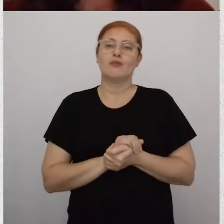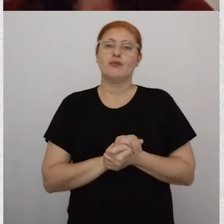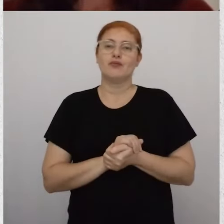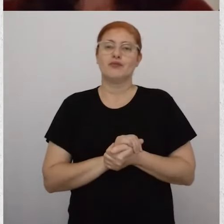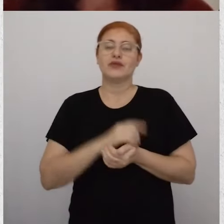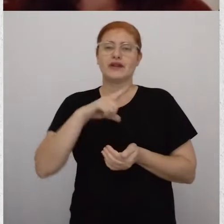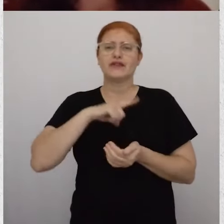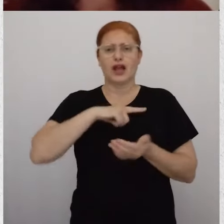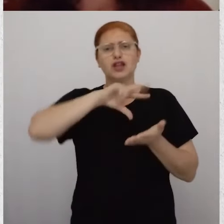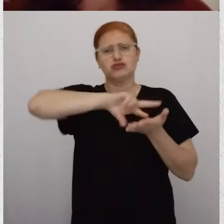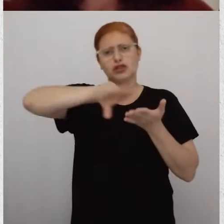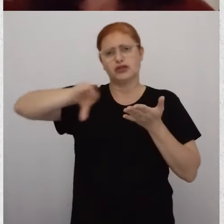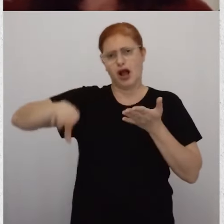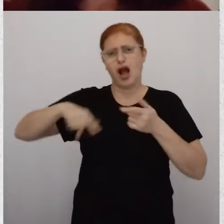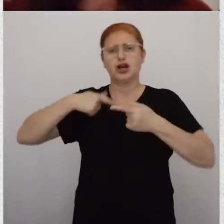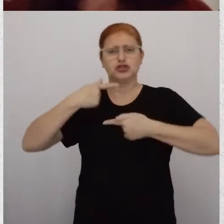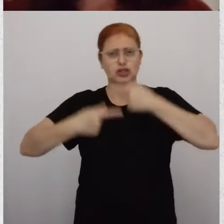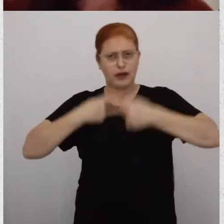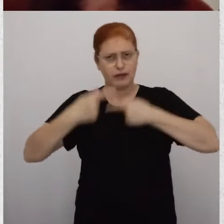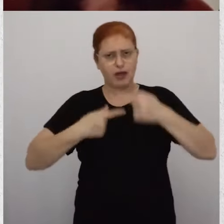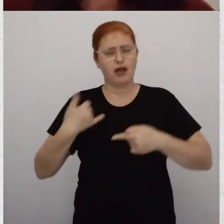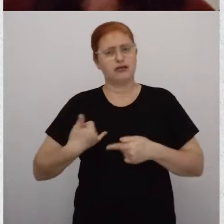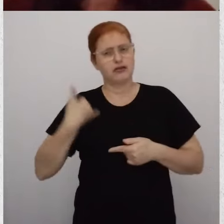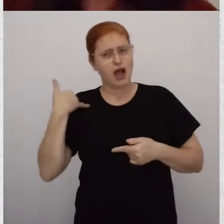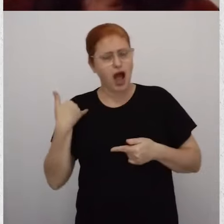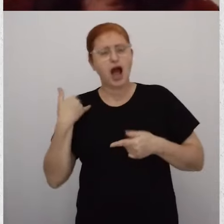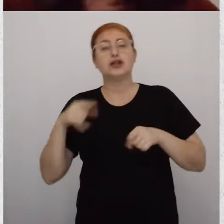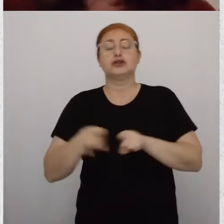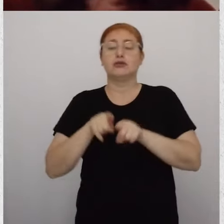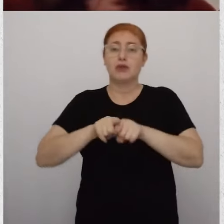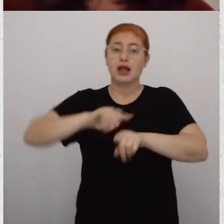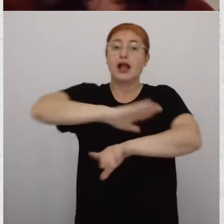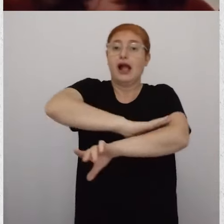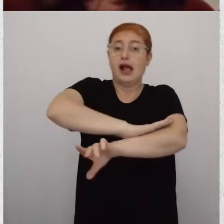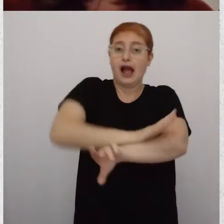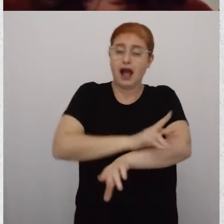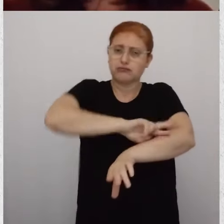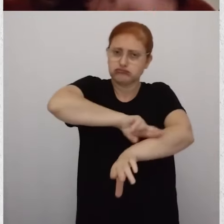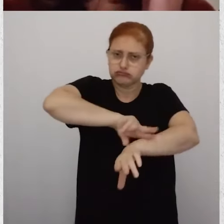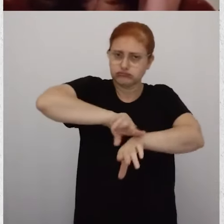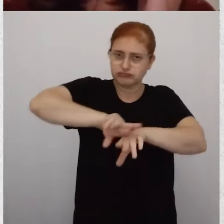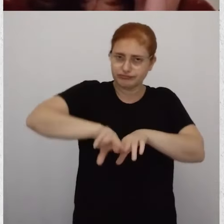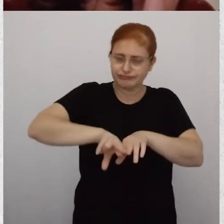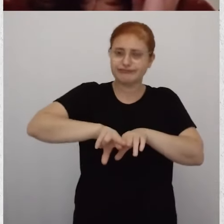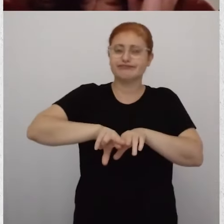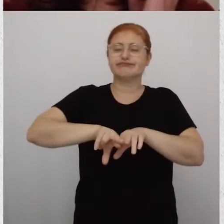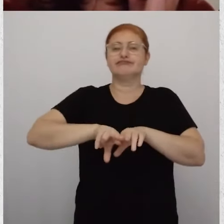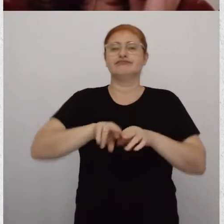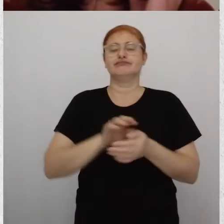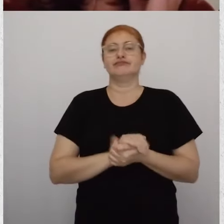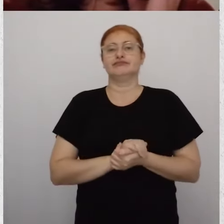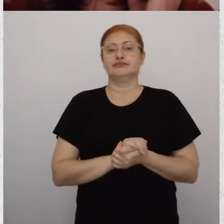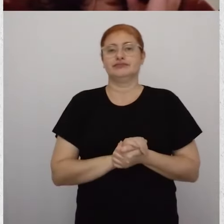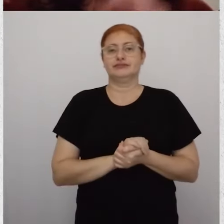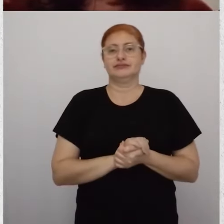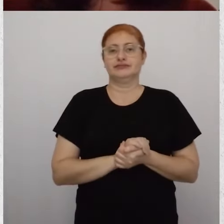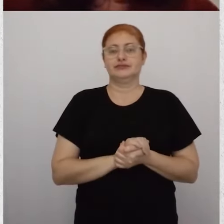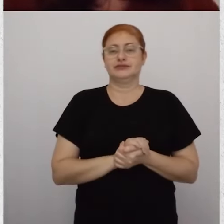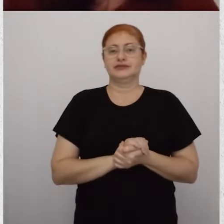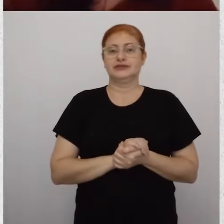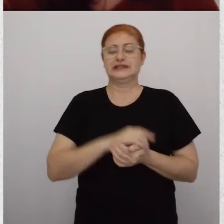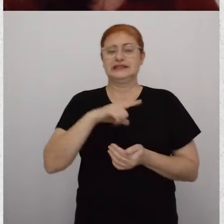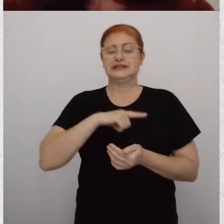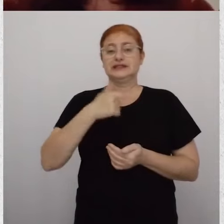ter uma certa diversidade geracional, uma certa diversidade racial na composição. E dessas